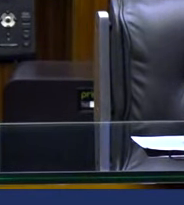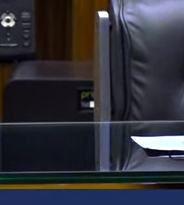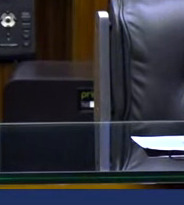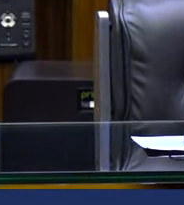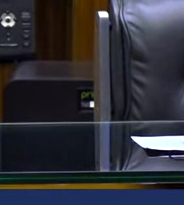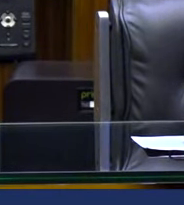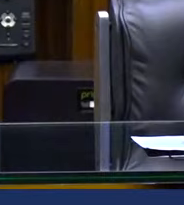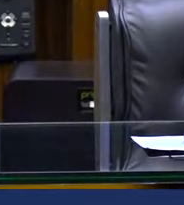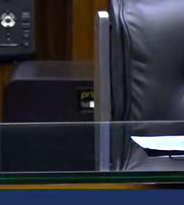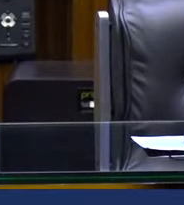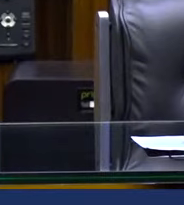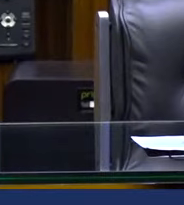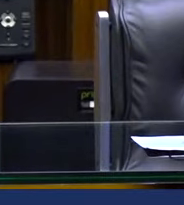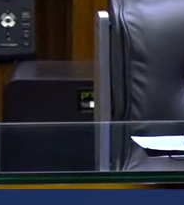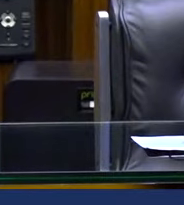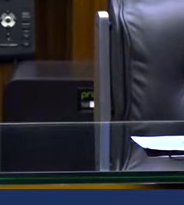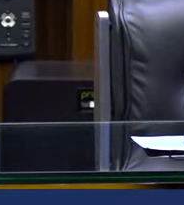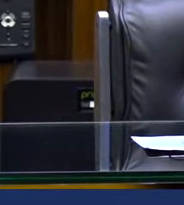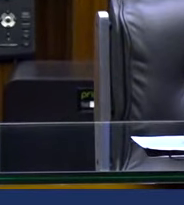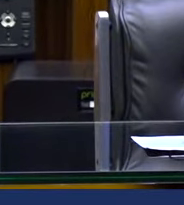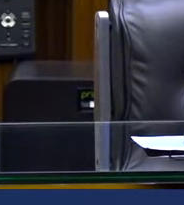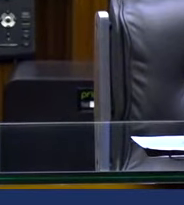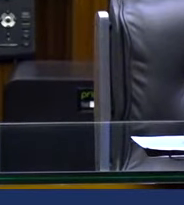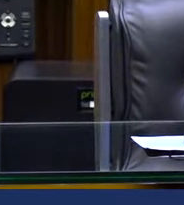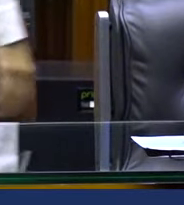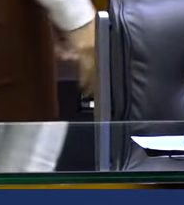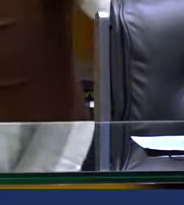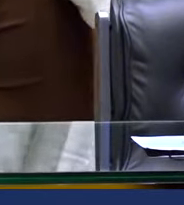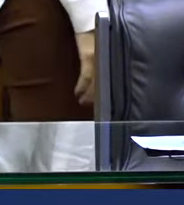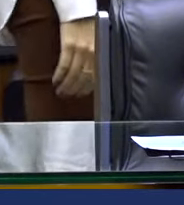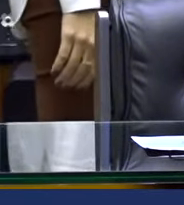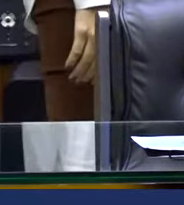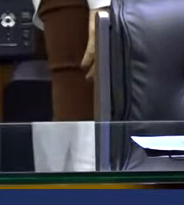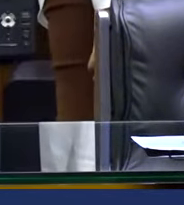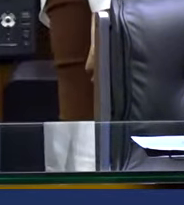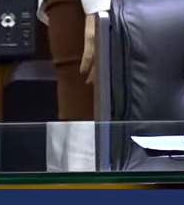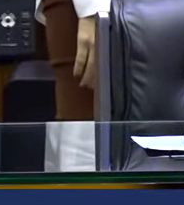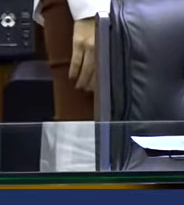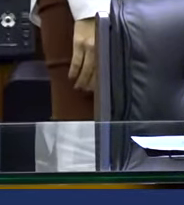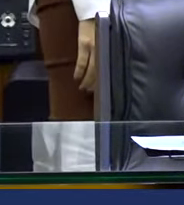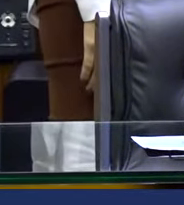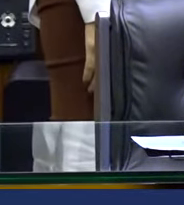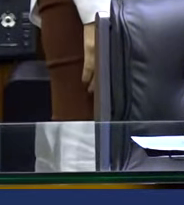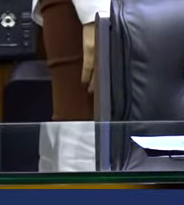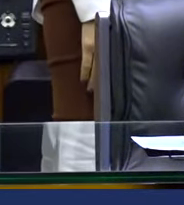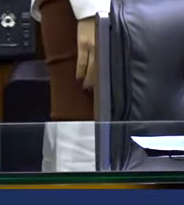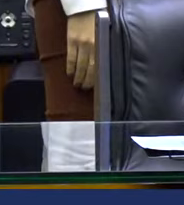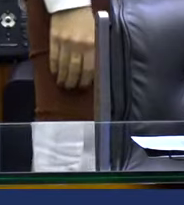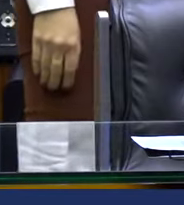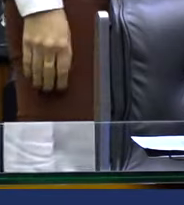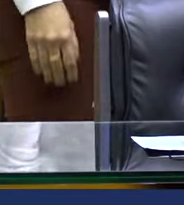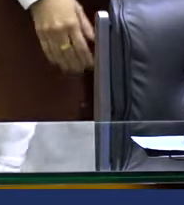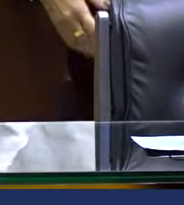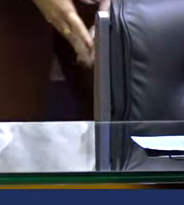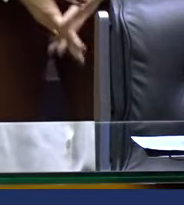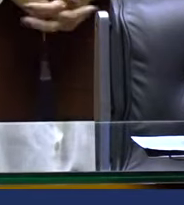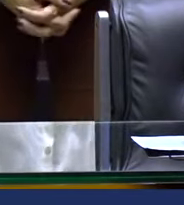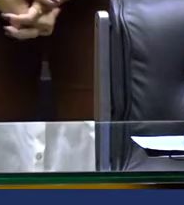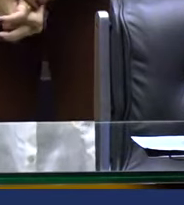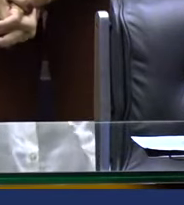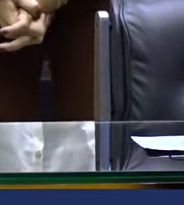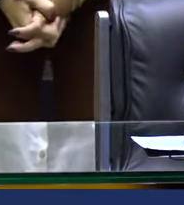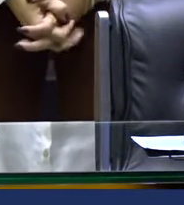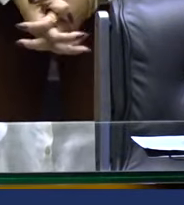manhã, uma manhã rica de muitas informações, onde houve contraponto, onde ouvimos o governo, ouvimos a